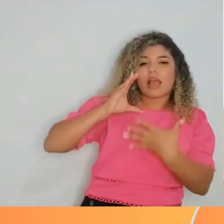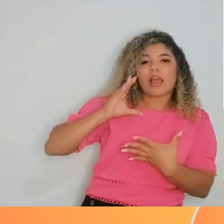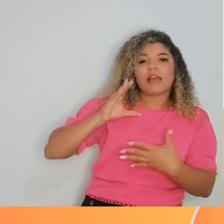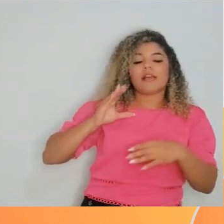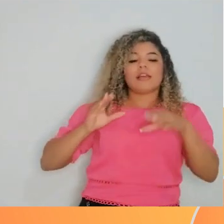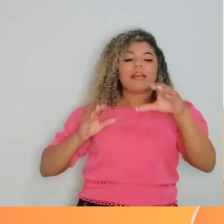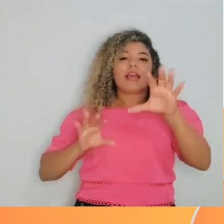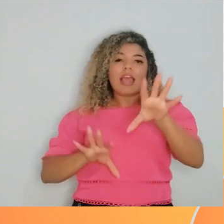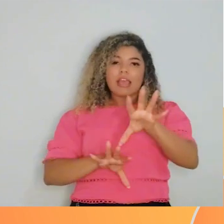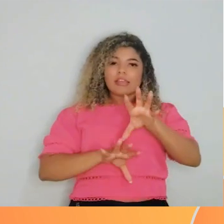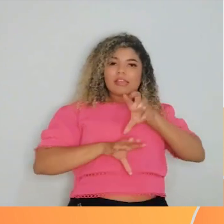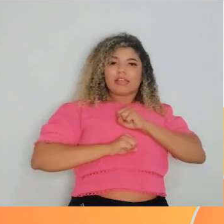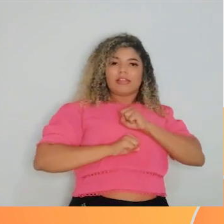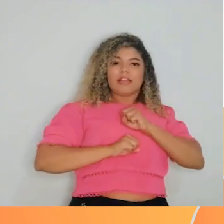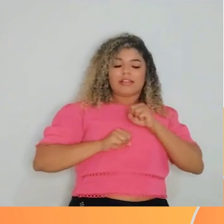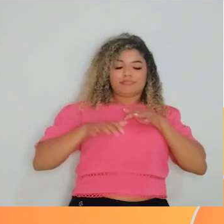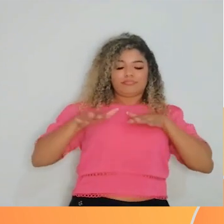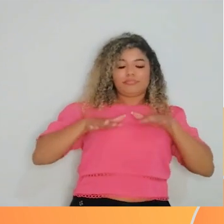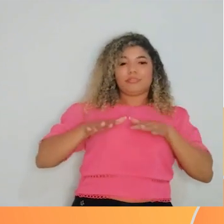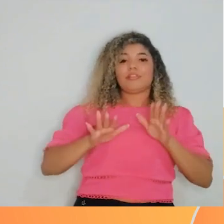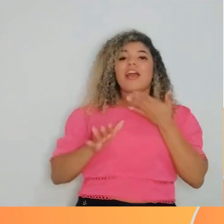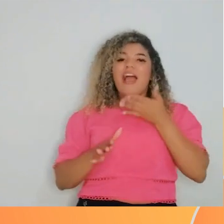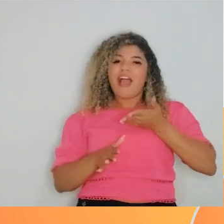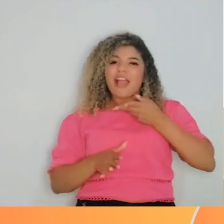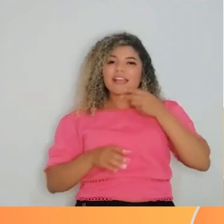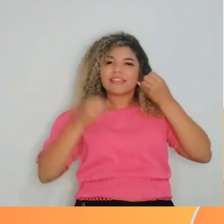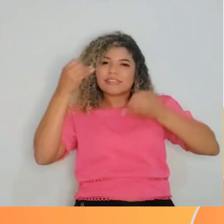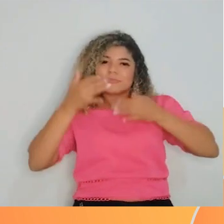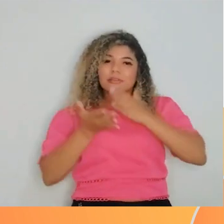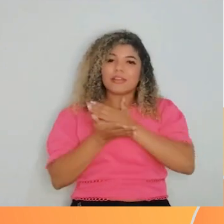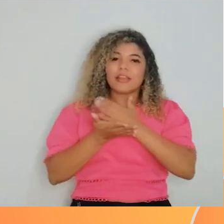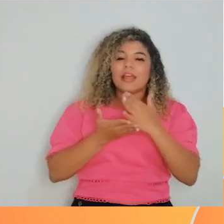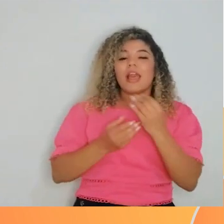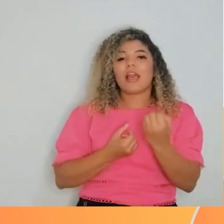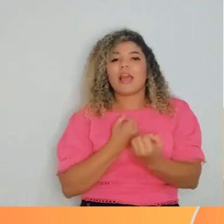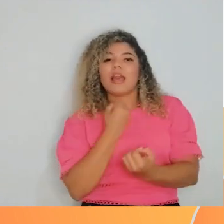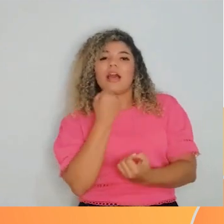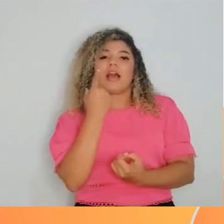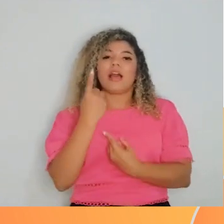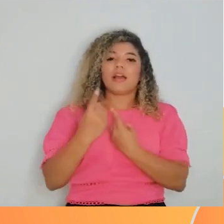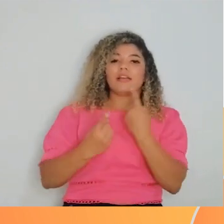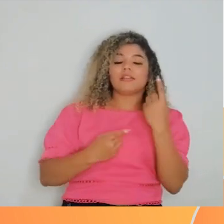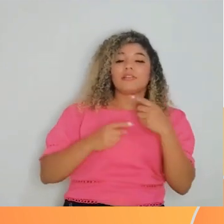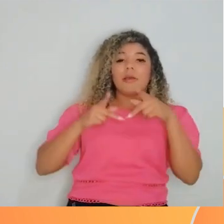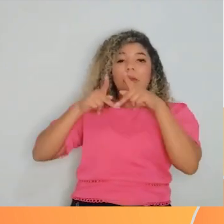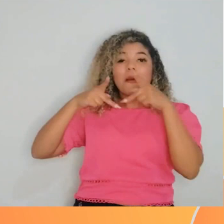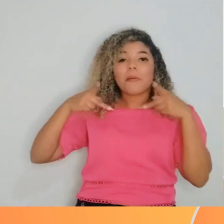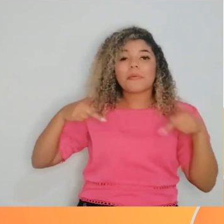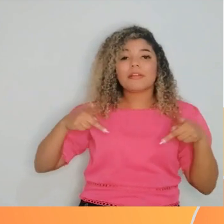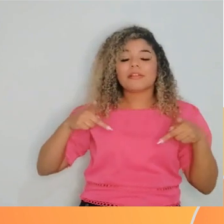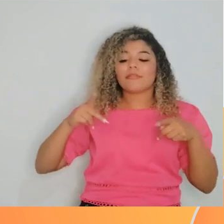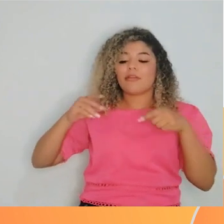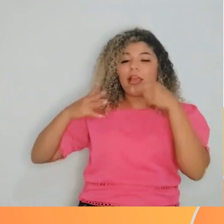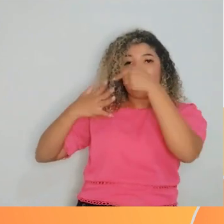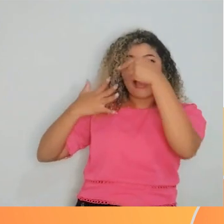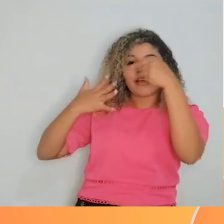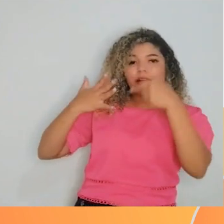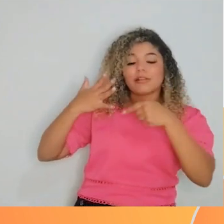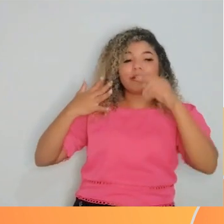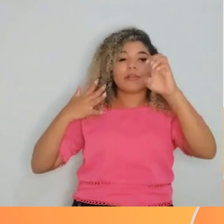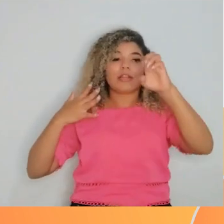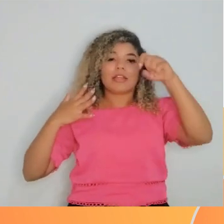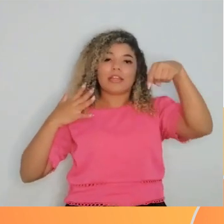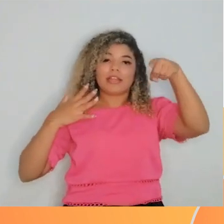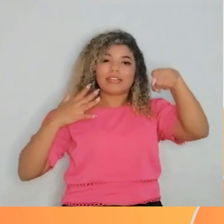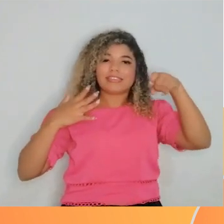como catalisadores de reações. É o que comentamos no início, né? Existem algumas proteínas, que são classificadas como